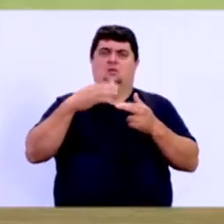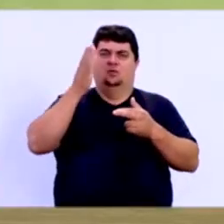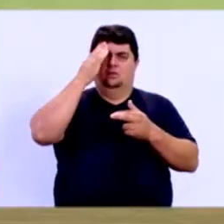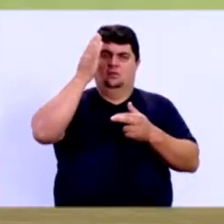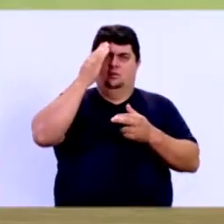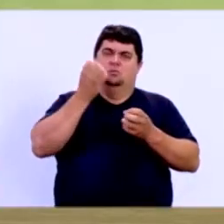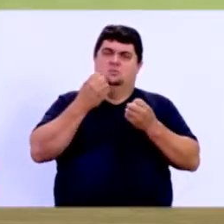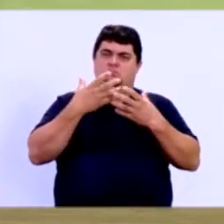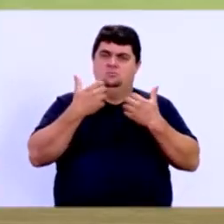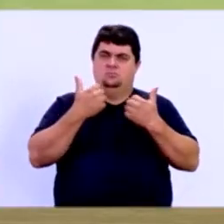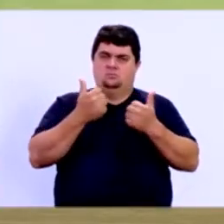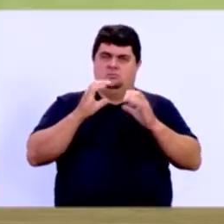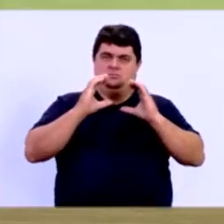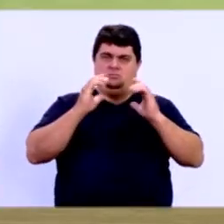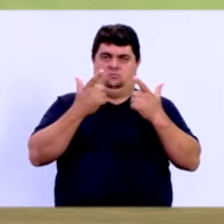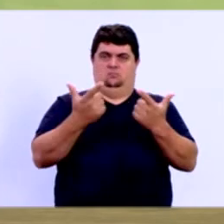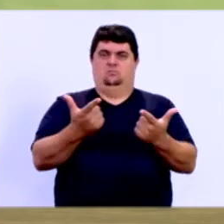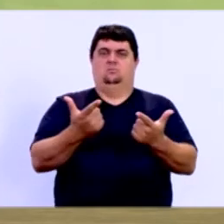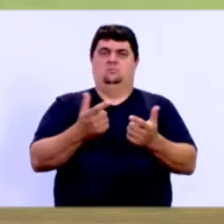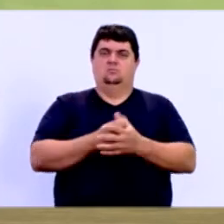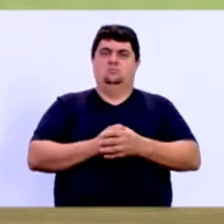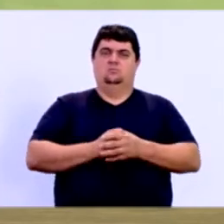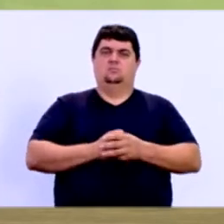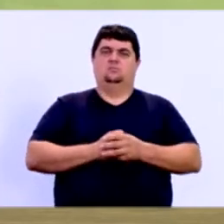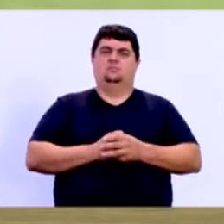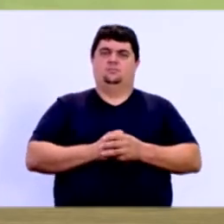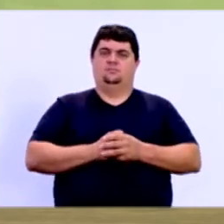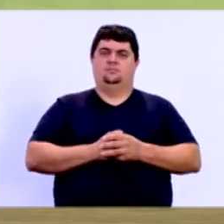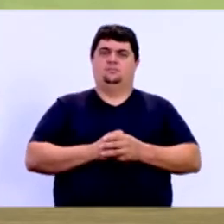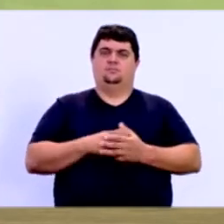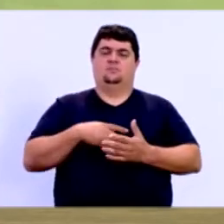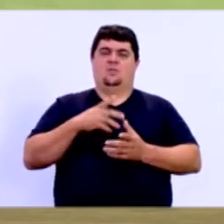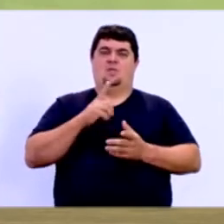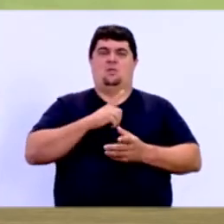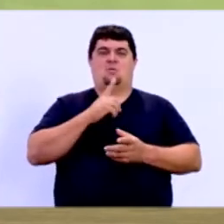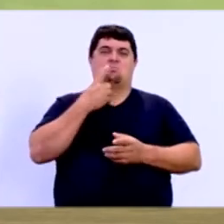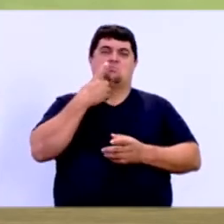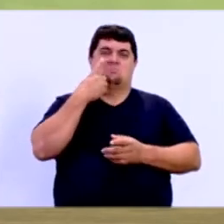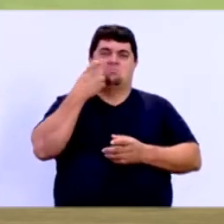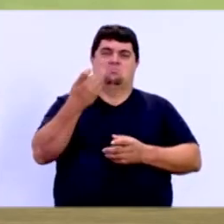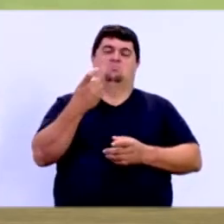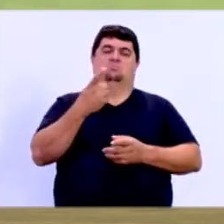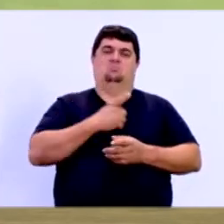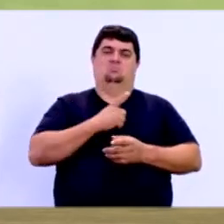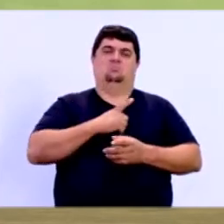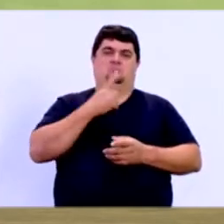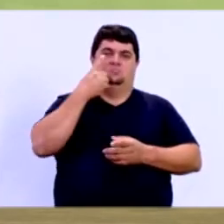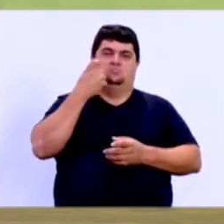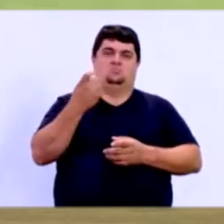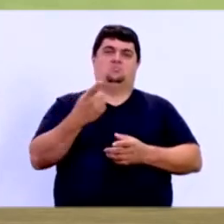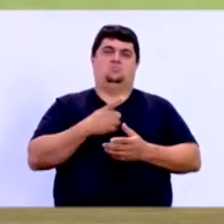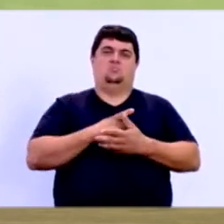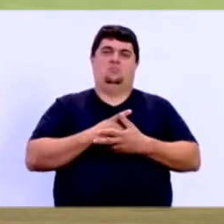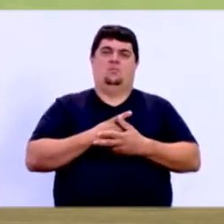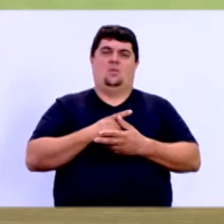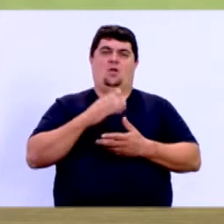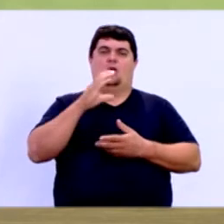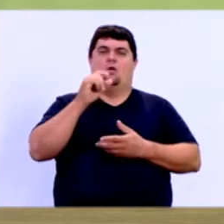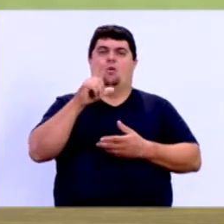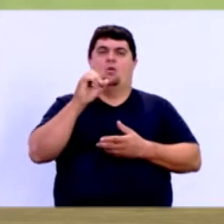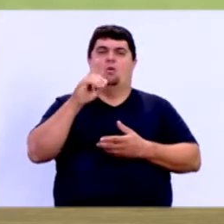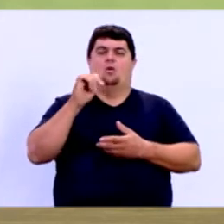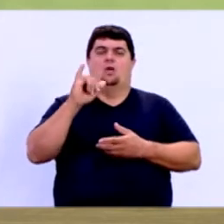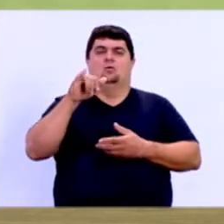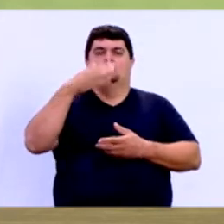entendeu bem a matéria, né, está muito interessante aqui o chat, pessoal aqui Colorado do Oeste,